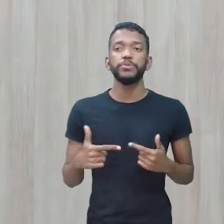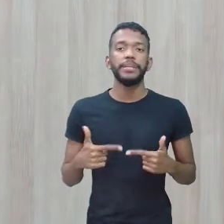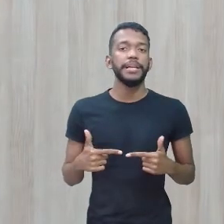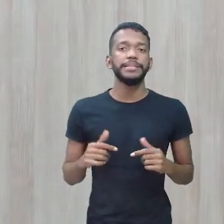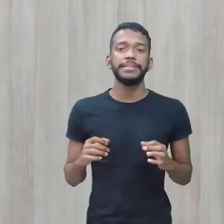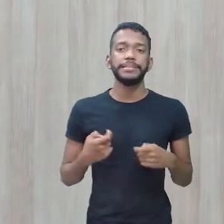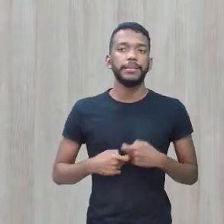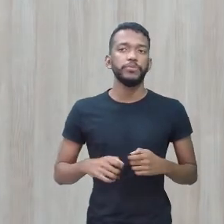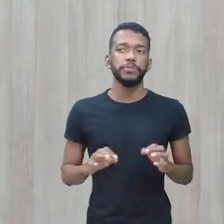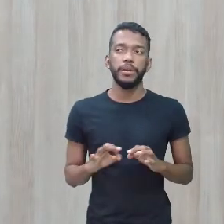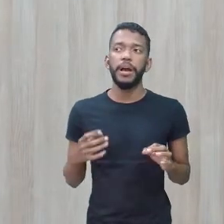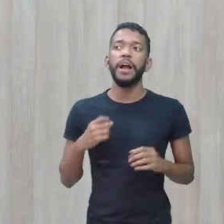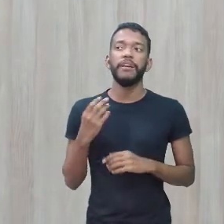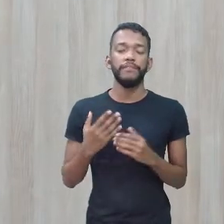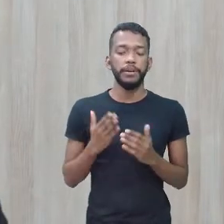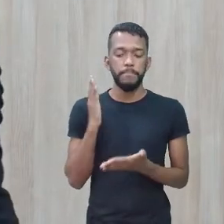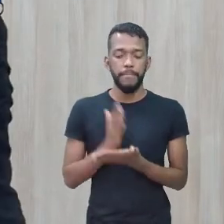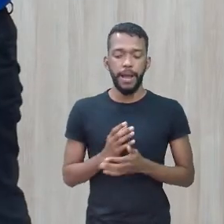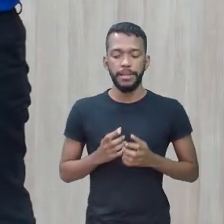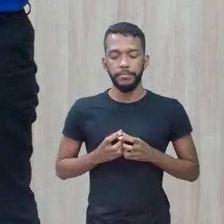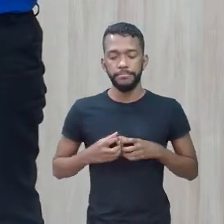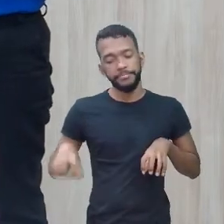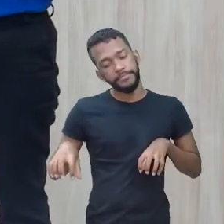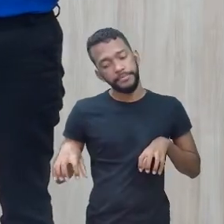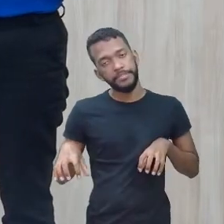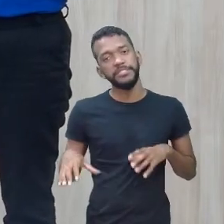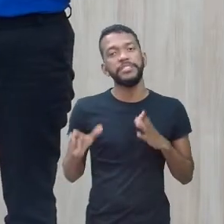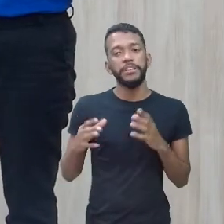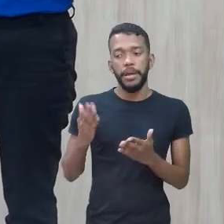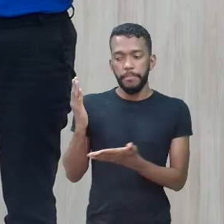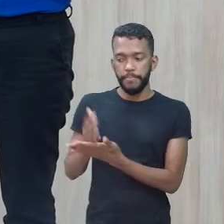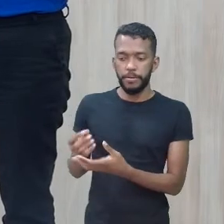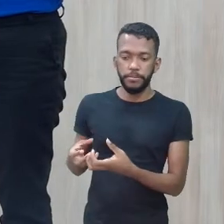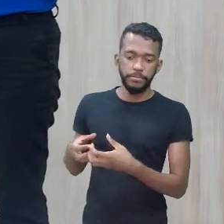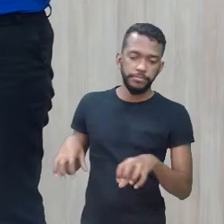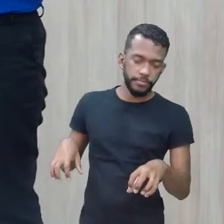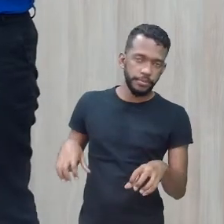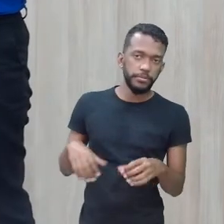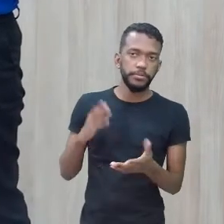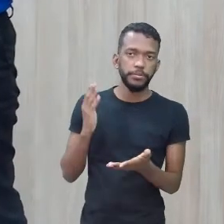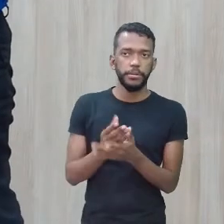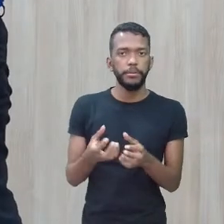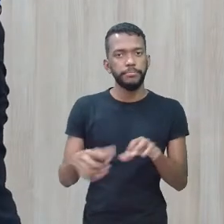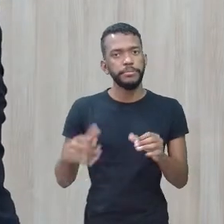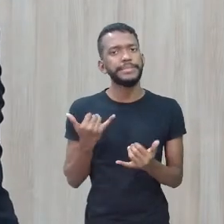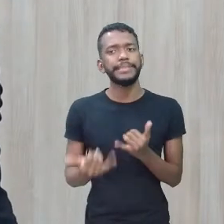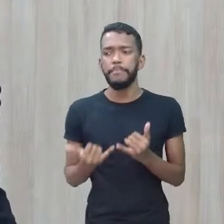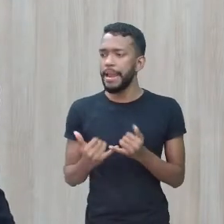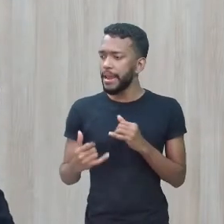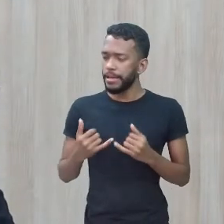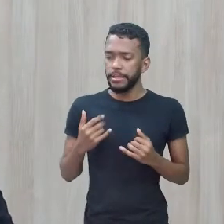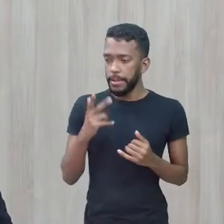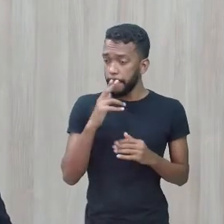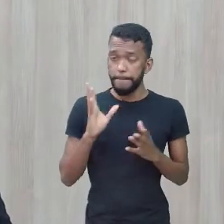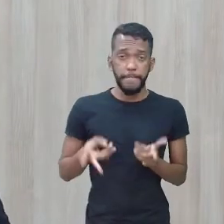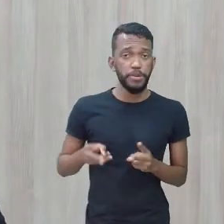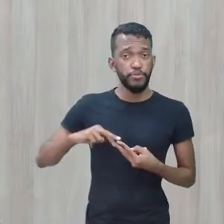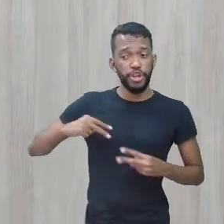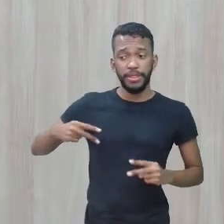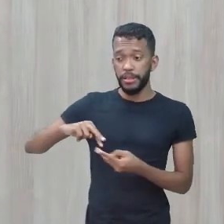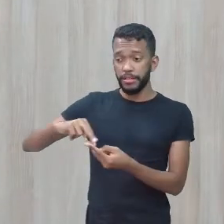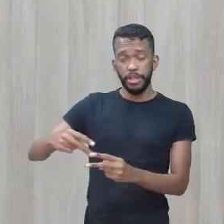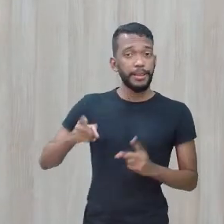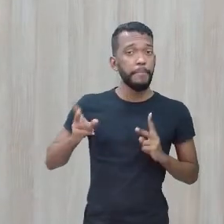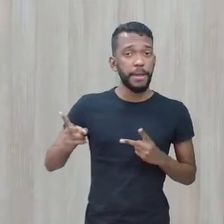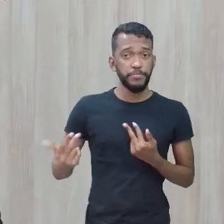parte, às vezes ele se divide, e aí vai originando um ser semelhante a ele, não é, com a mesma carga